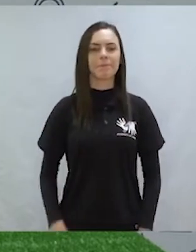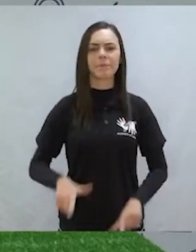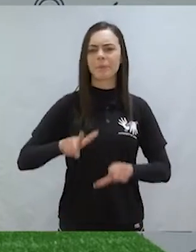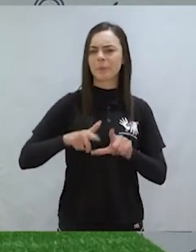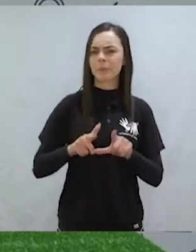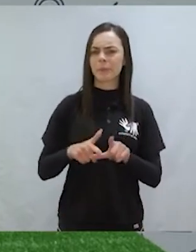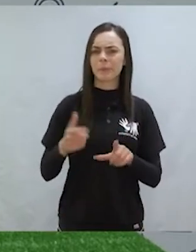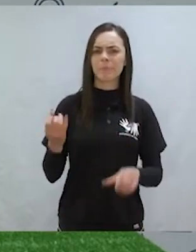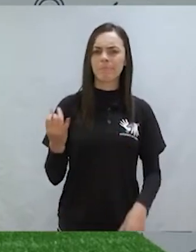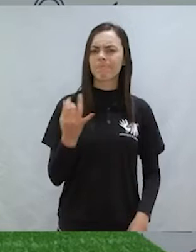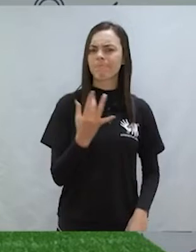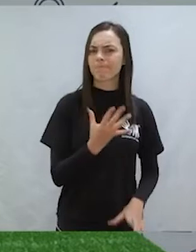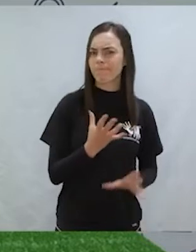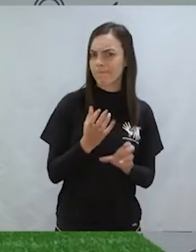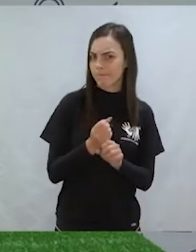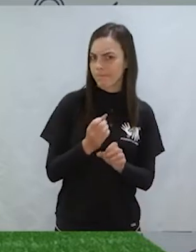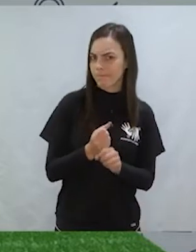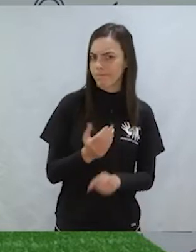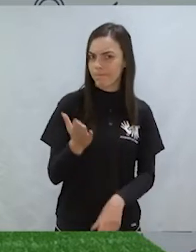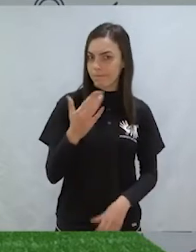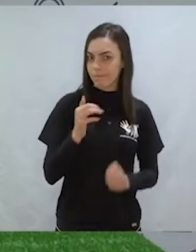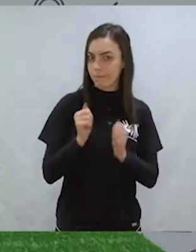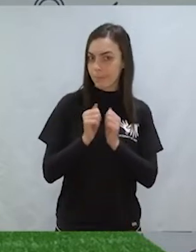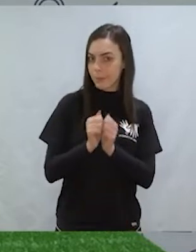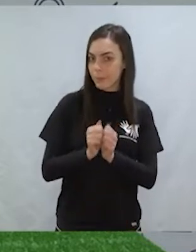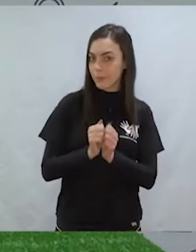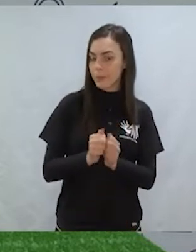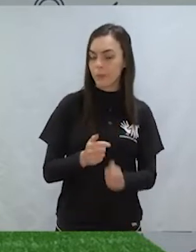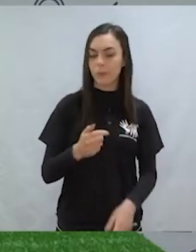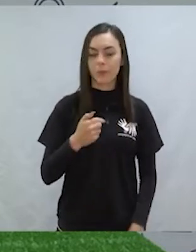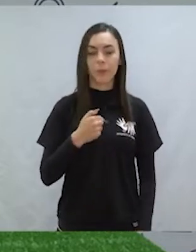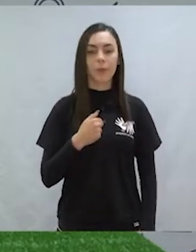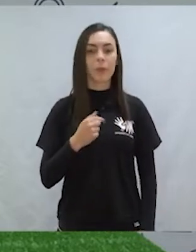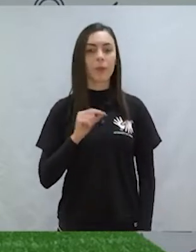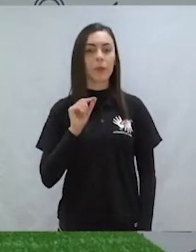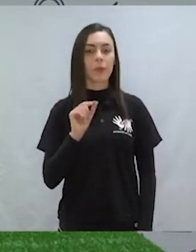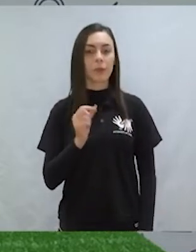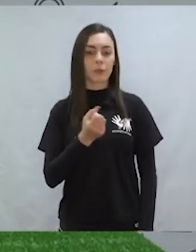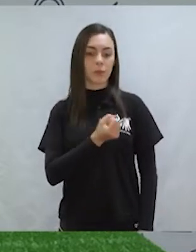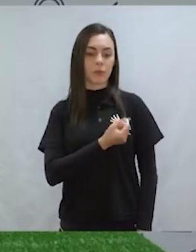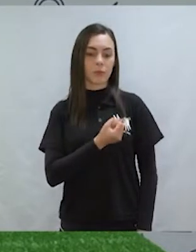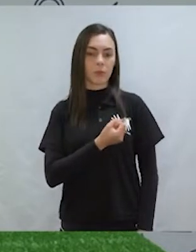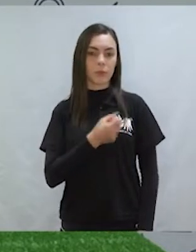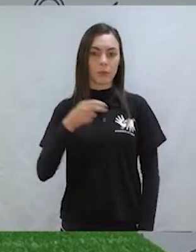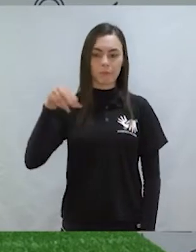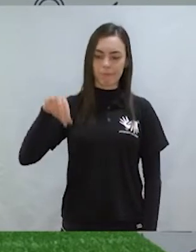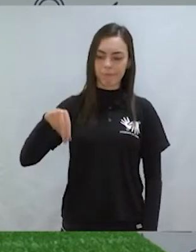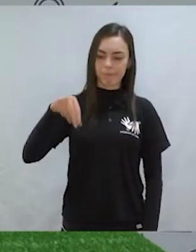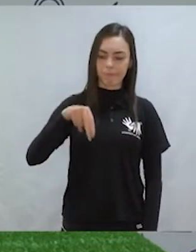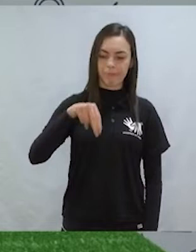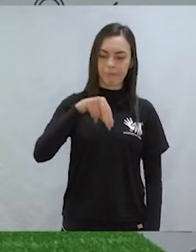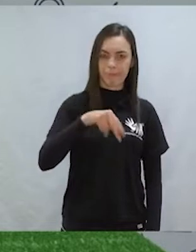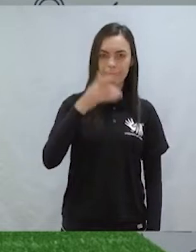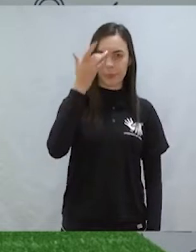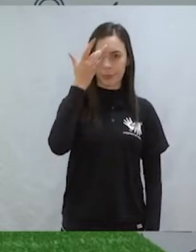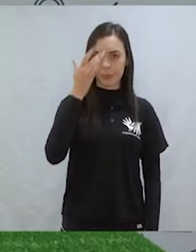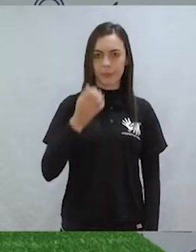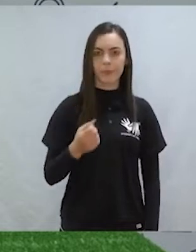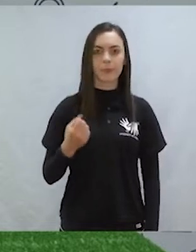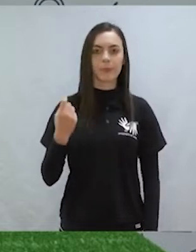Vamos contar quantas letras tem? Vamos junto lá. A professora vai colocar aqui o número para facilitar. Então,